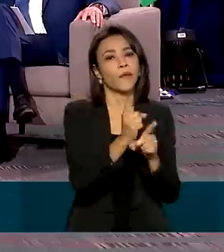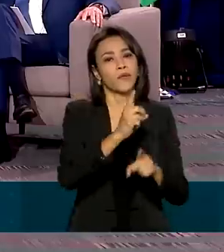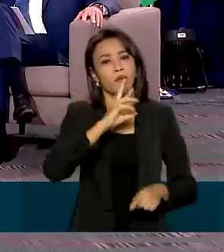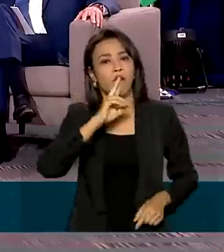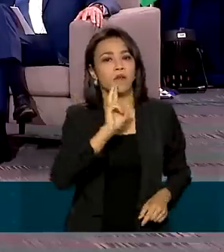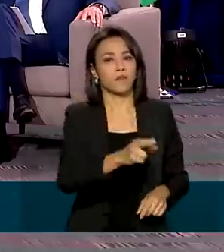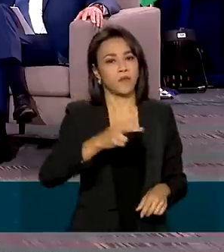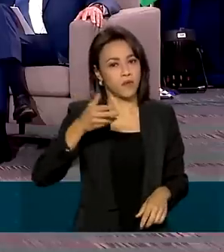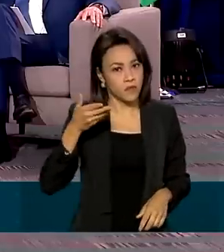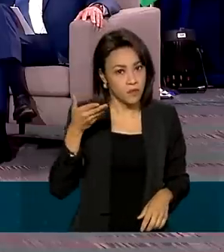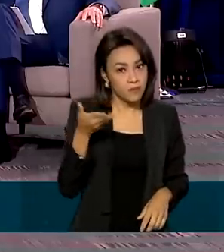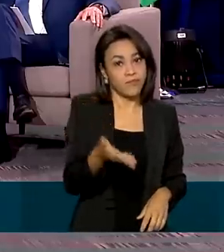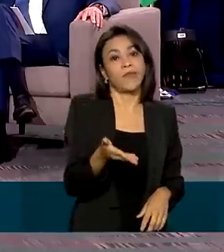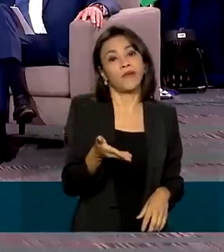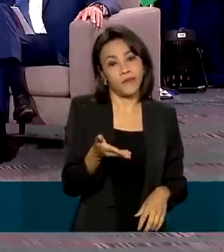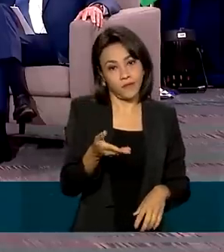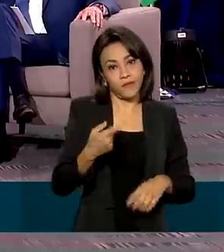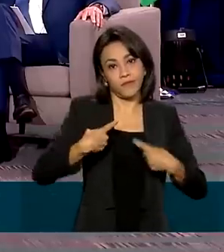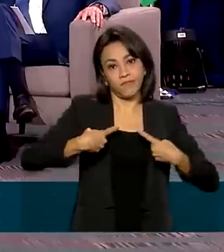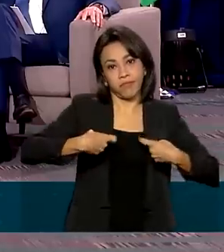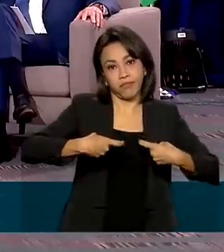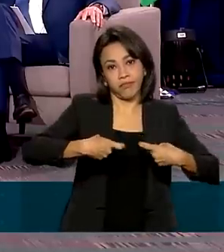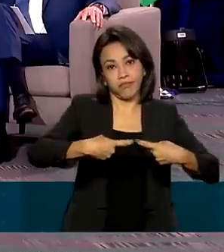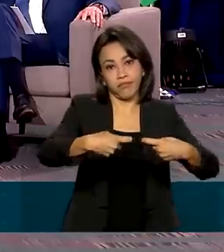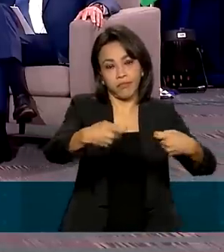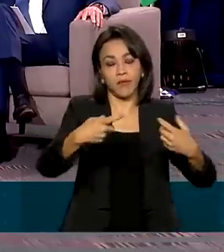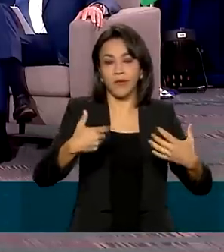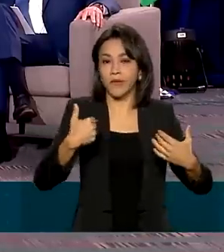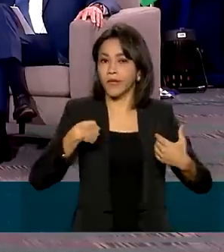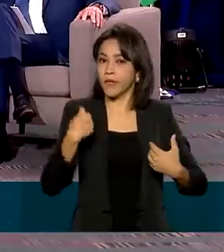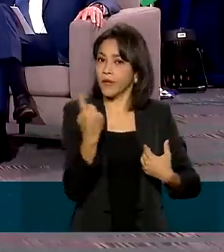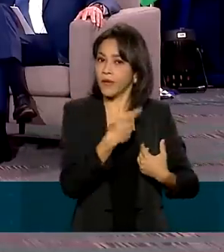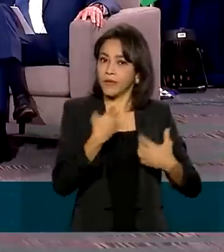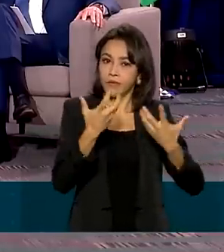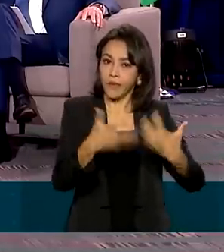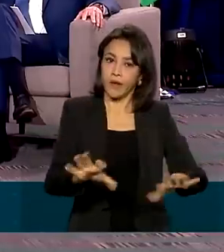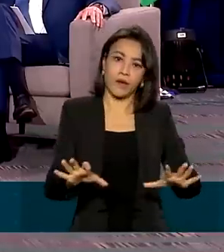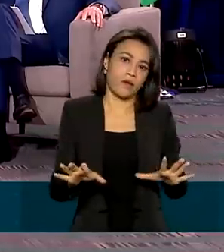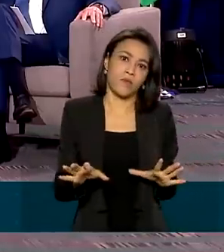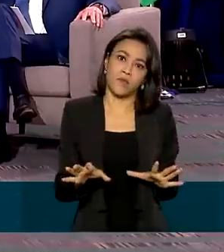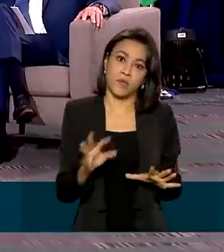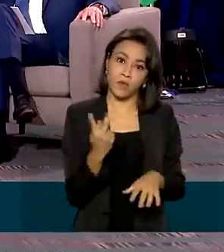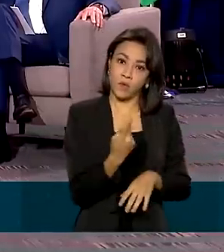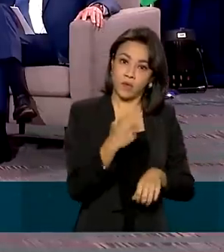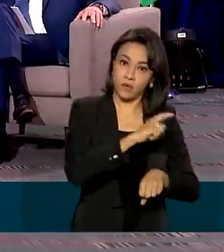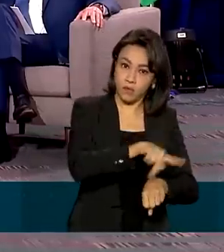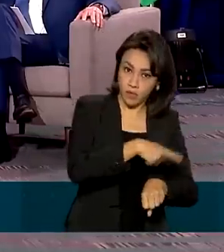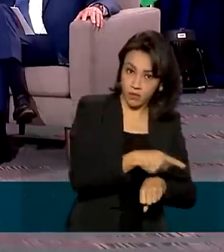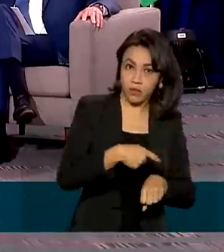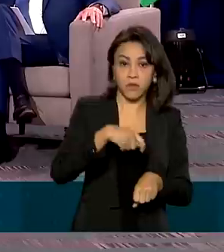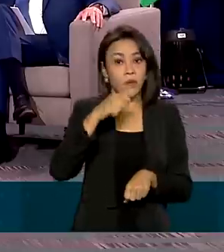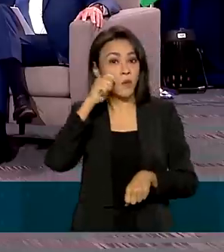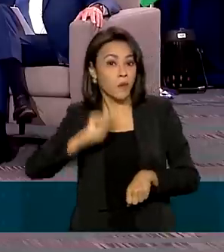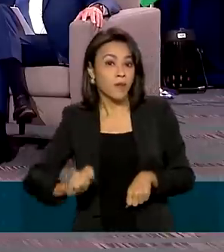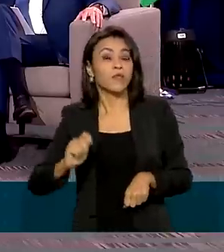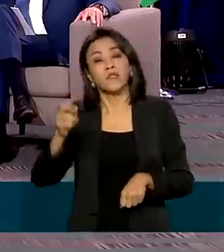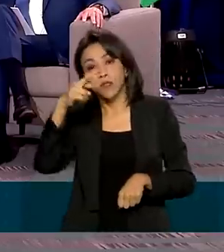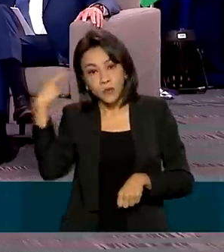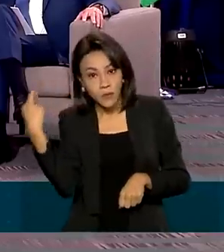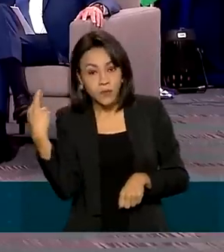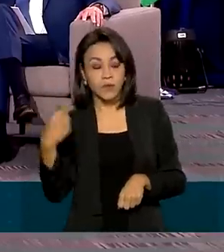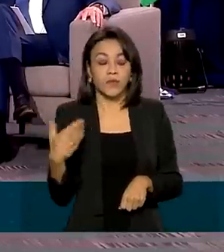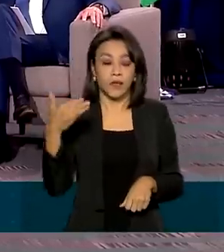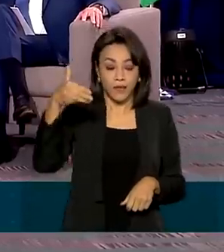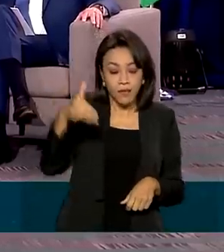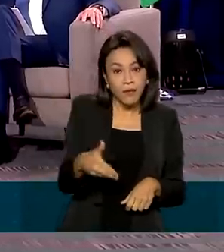deste episódio que não queremos entre Ucrânia e Rússia. Nesta